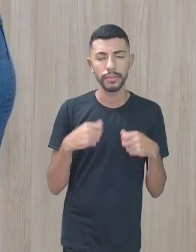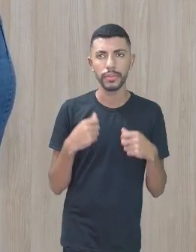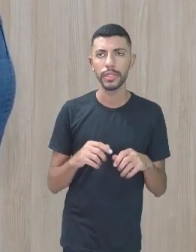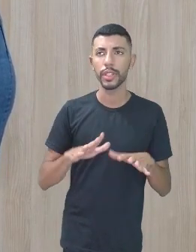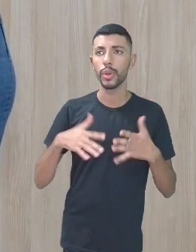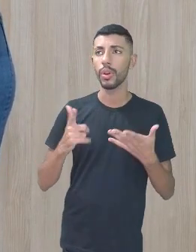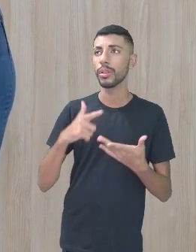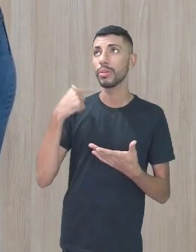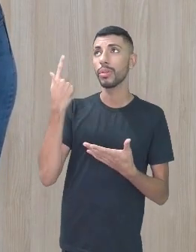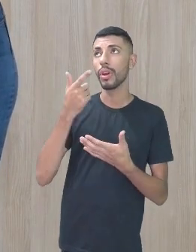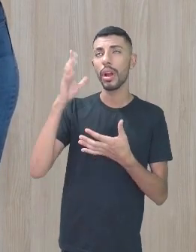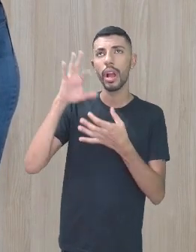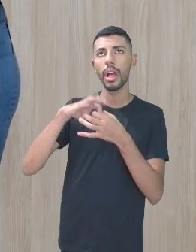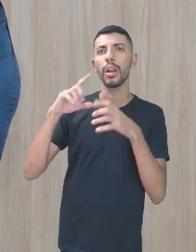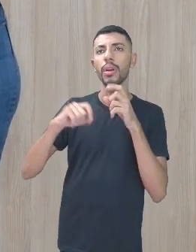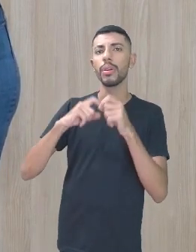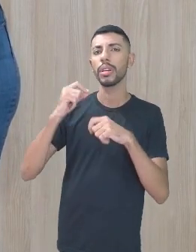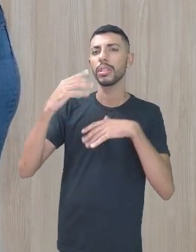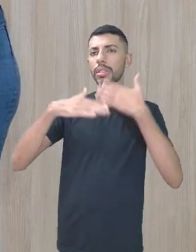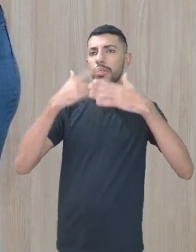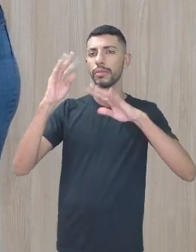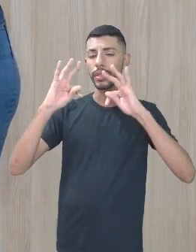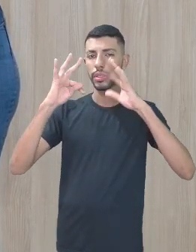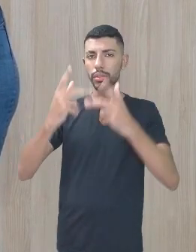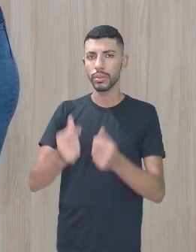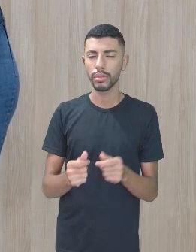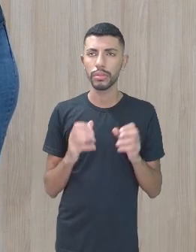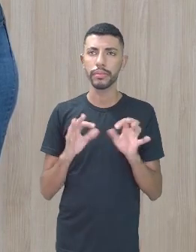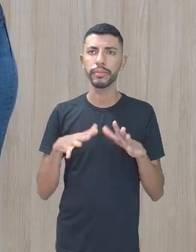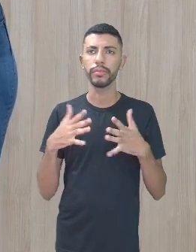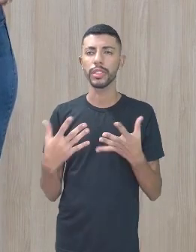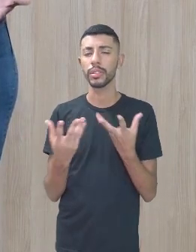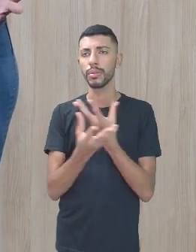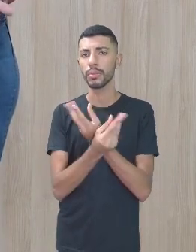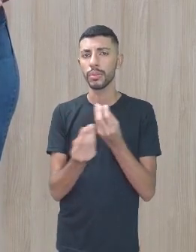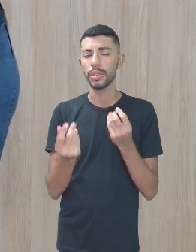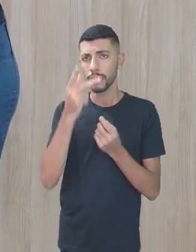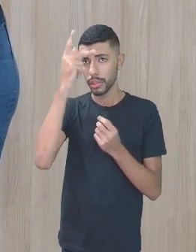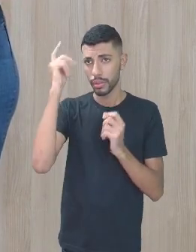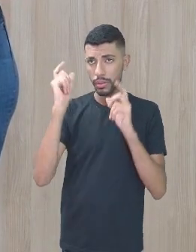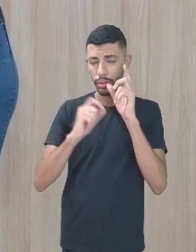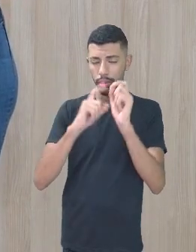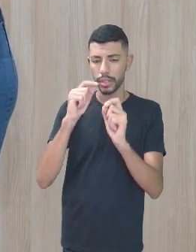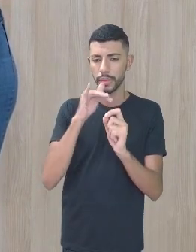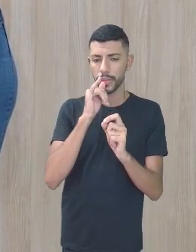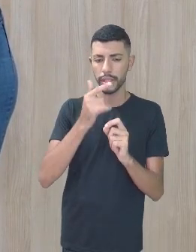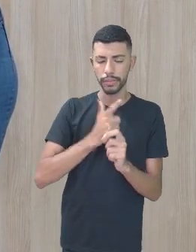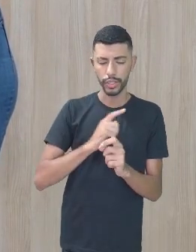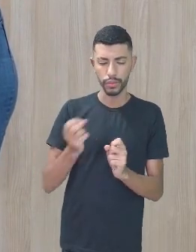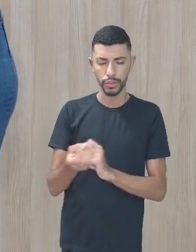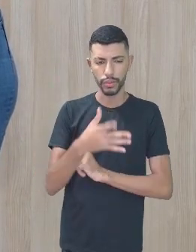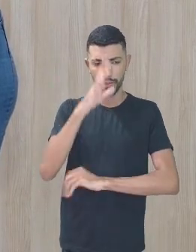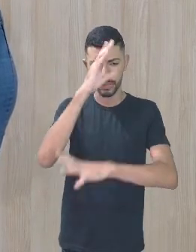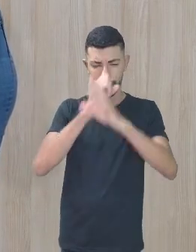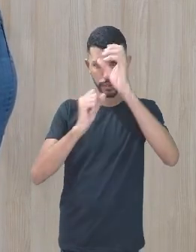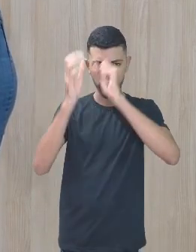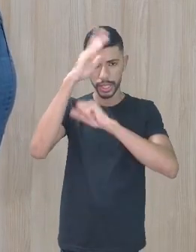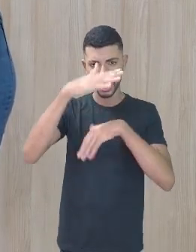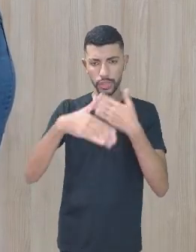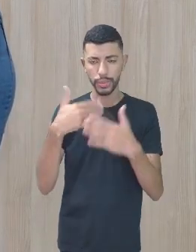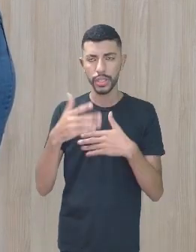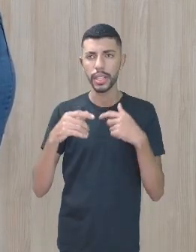no desenvolvimento de todos, não é? Quando a gente se lança em um novo processo de aprendizagem, a gente